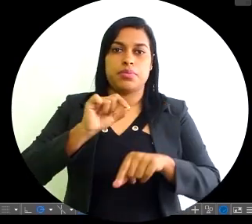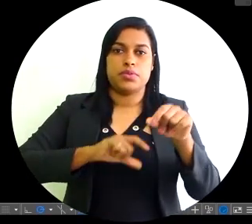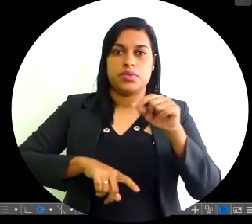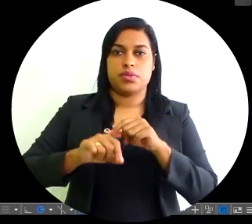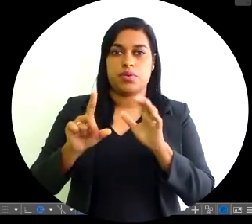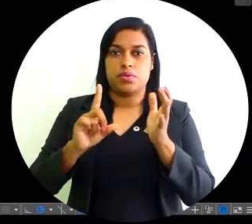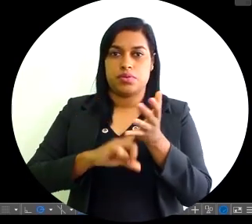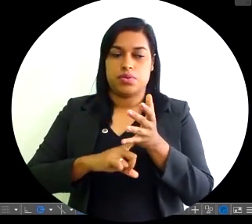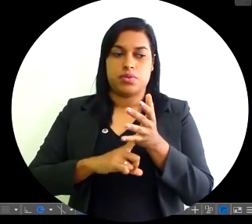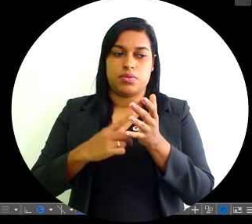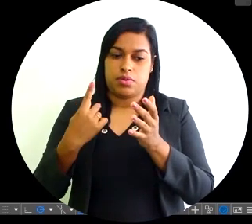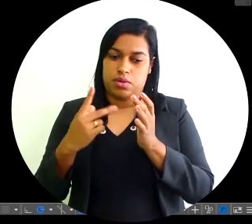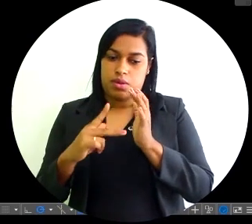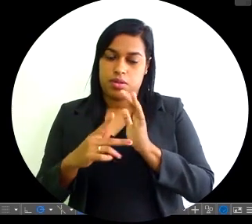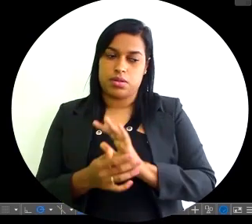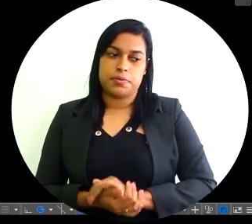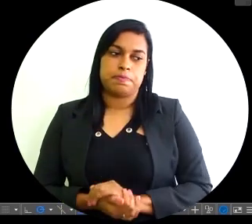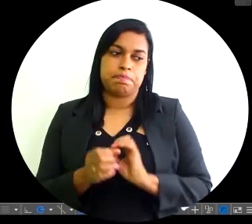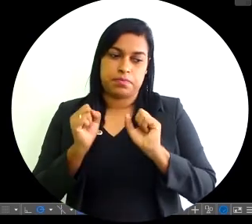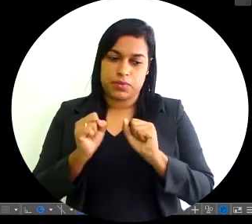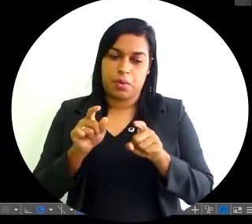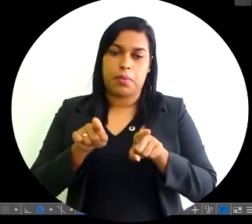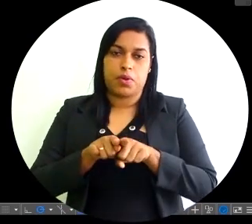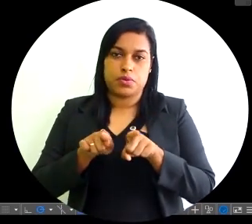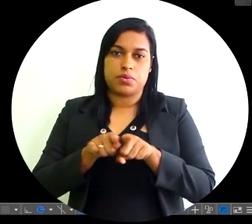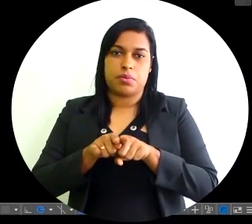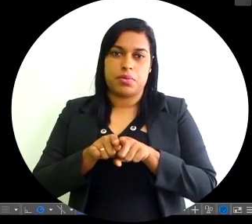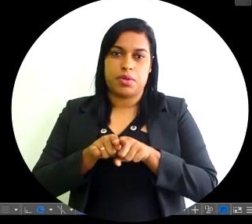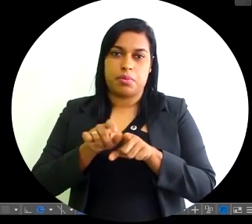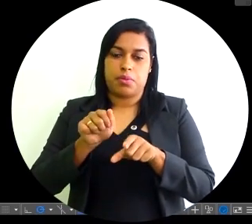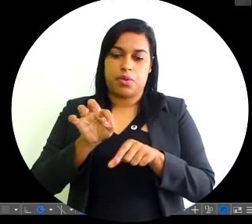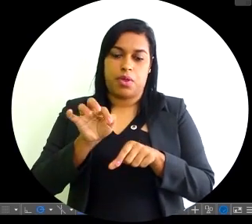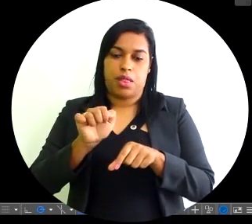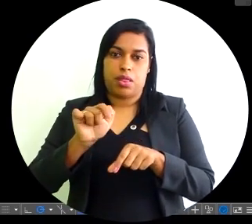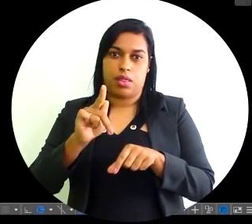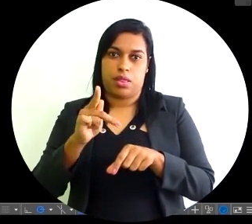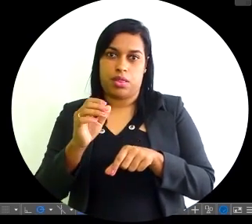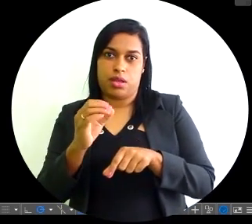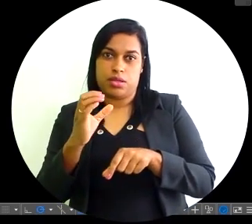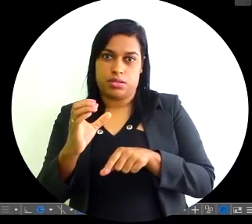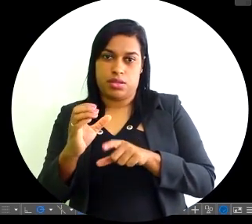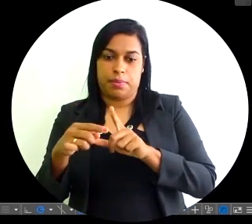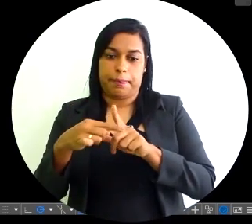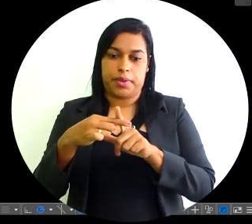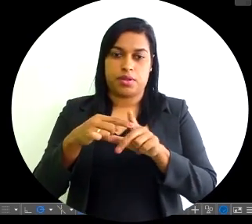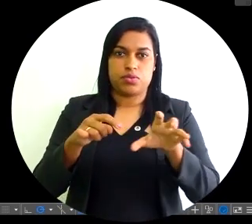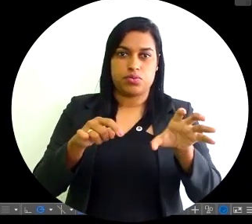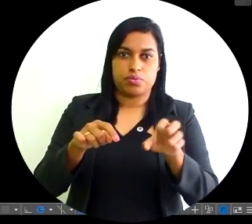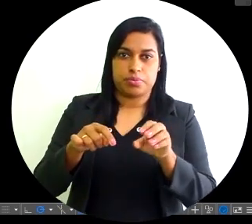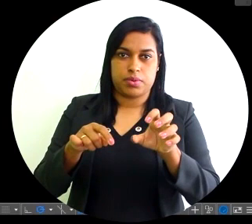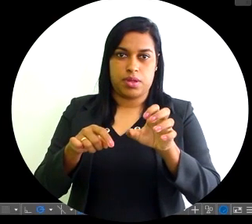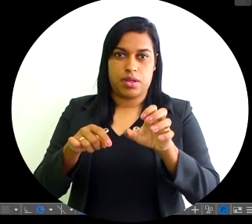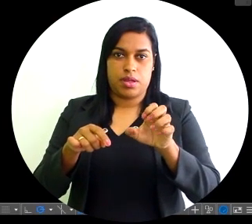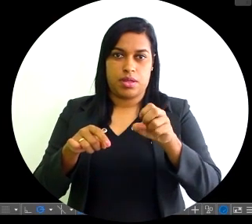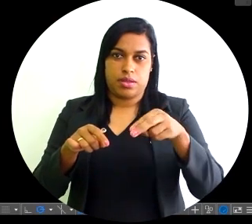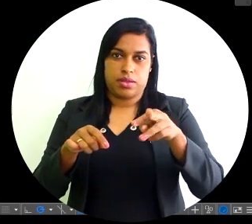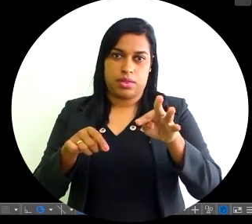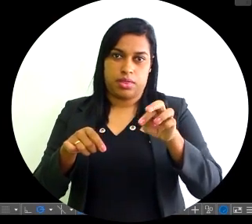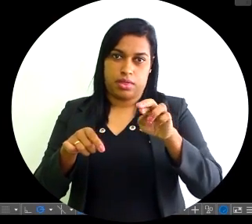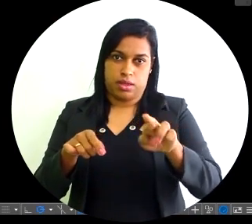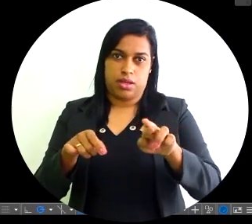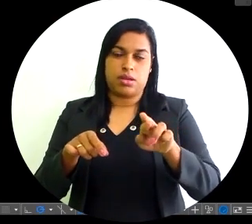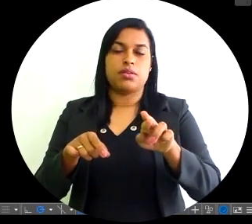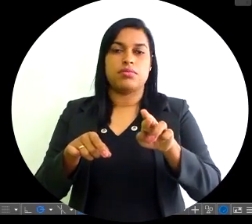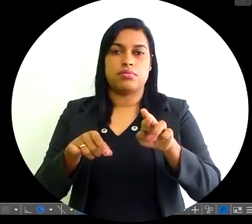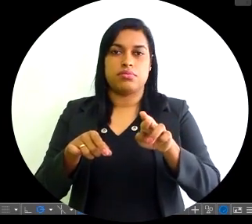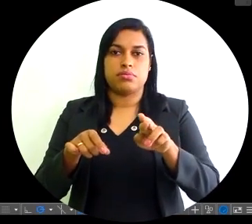Aí eu tenho a opção aqui, quando eu clico nele, eu posso também acionar pelo atalho do teclado C, Enter, e